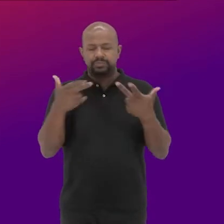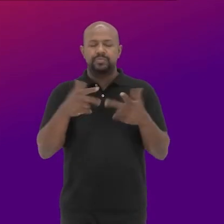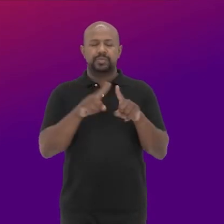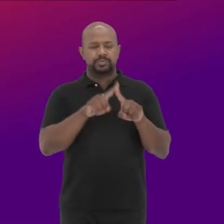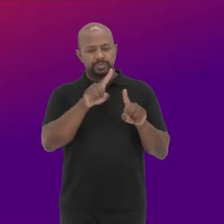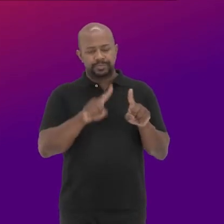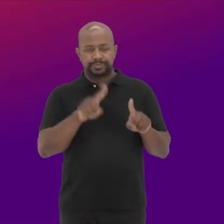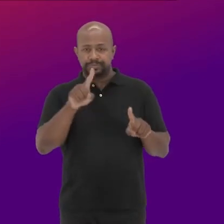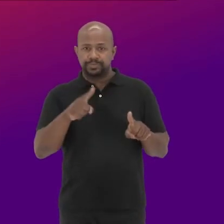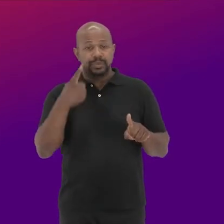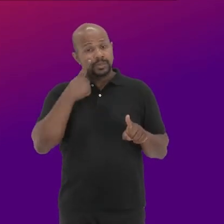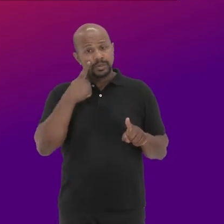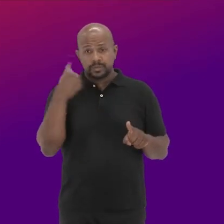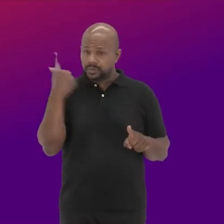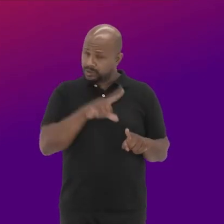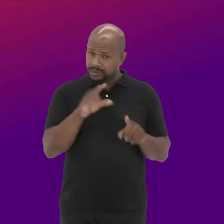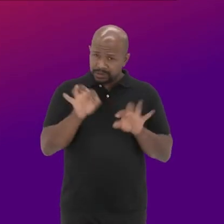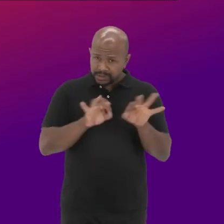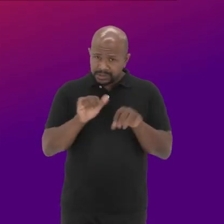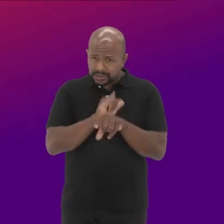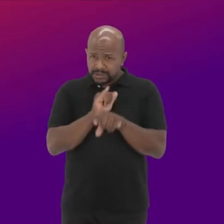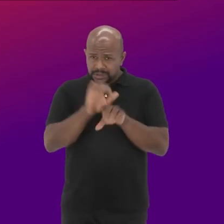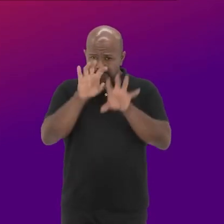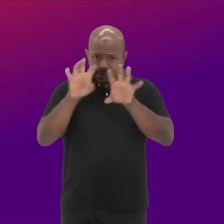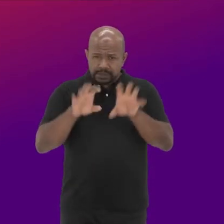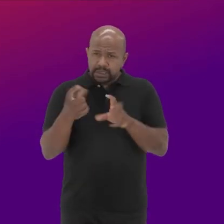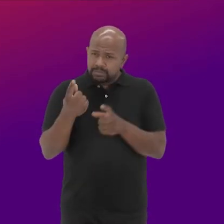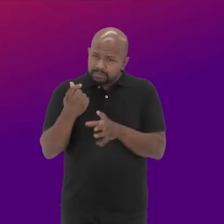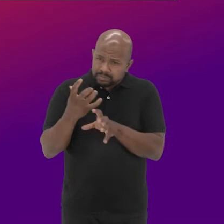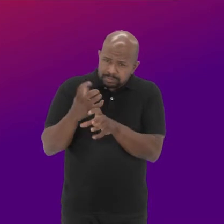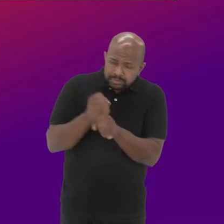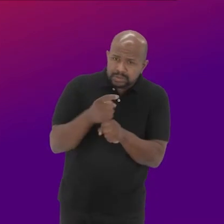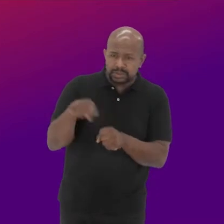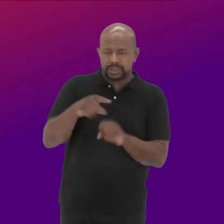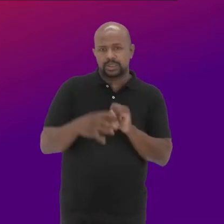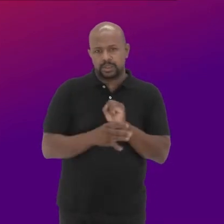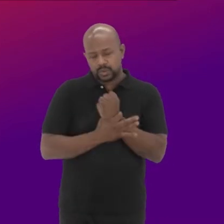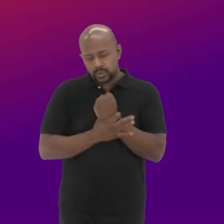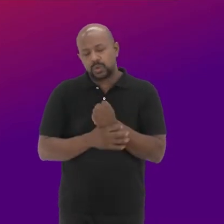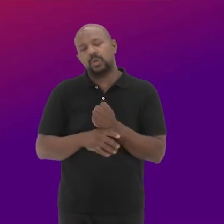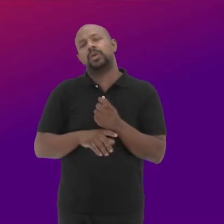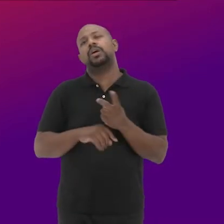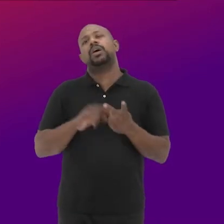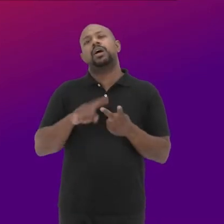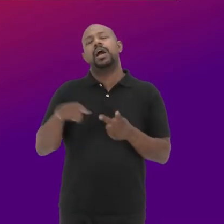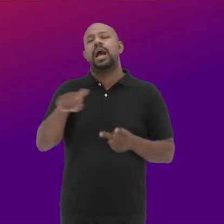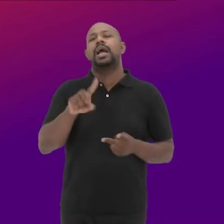para o índice em si, para a gente conseguir construir, precificar esse seguro,